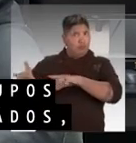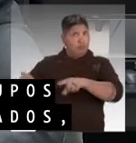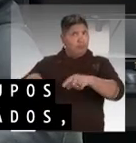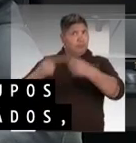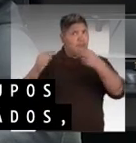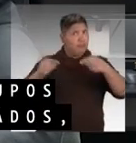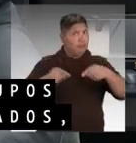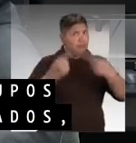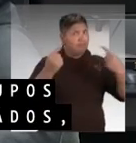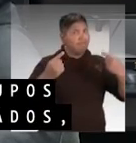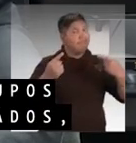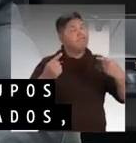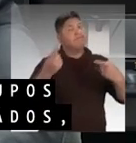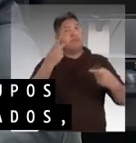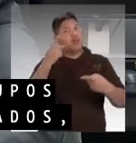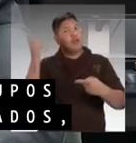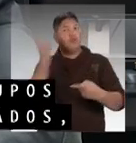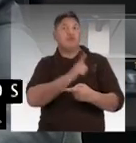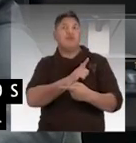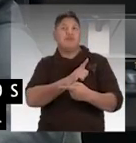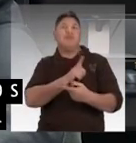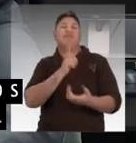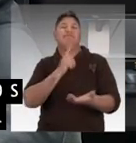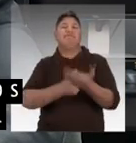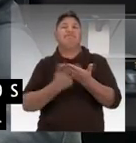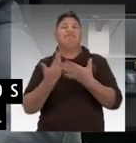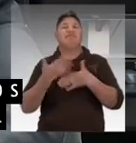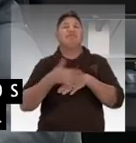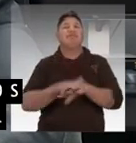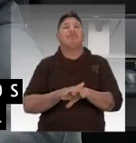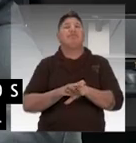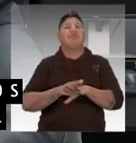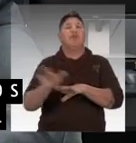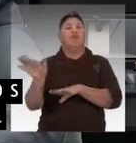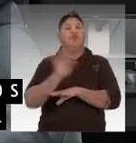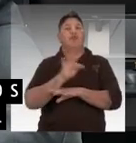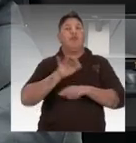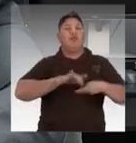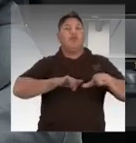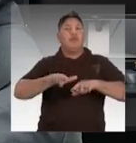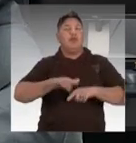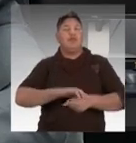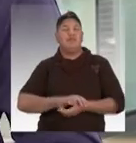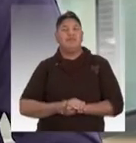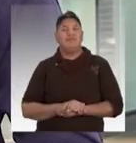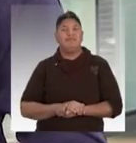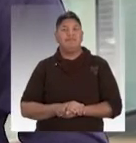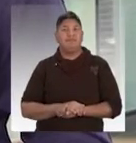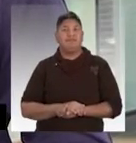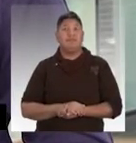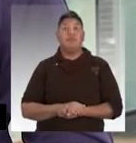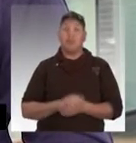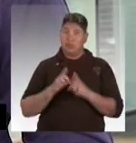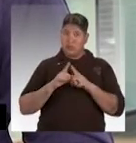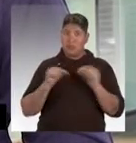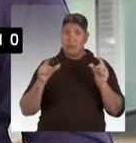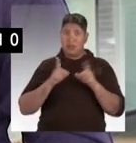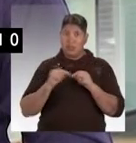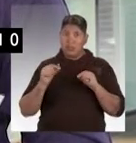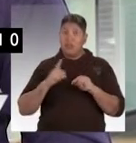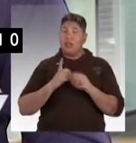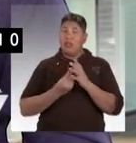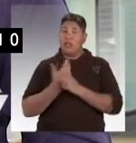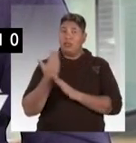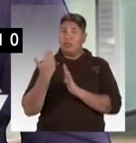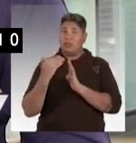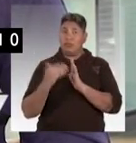esses grupos estão sendo qualificados, para que consigamos a inclusão formal no mercado de trabalho. Aqui em Brasília, o órgão lançou o